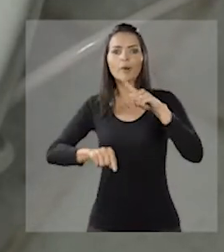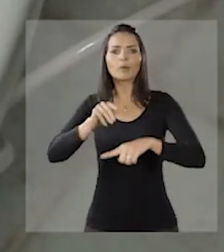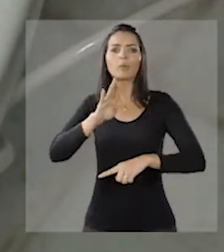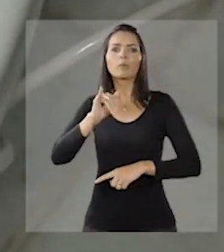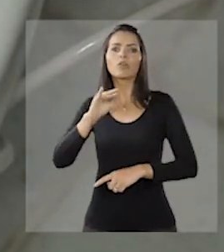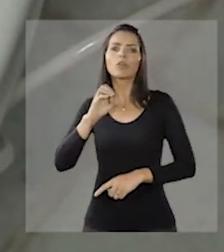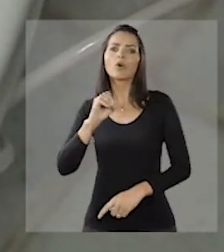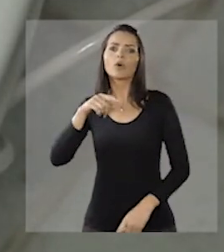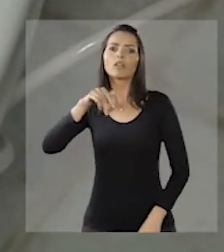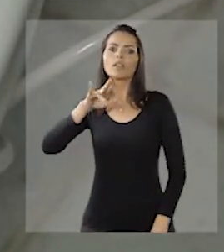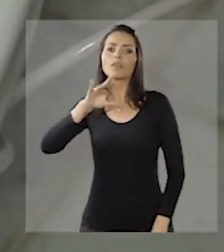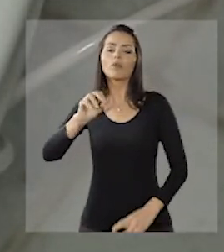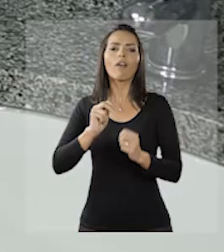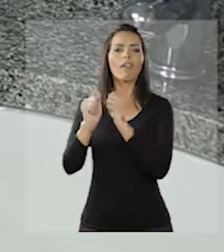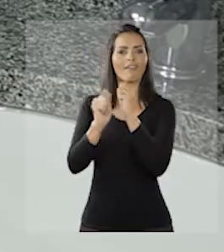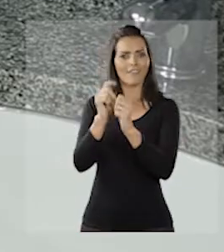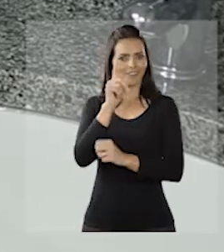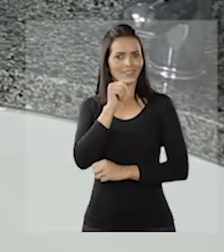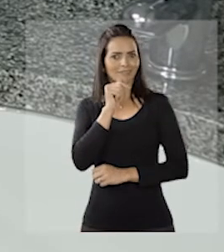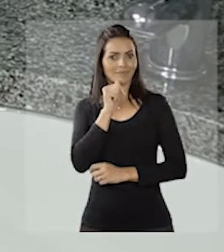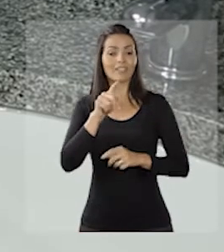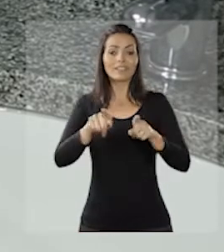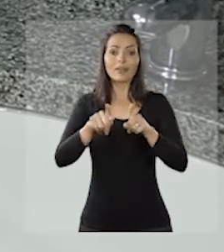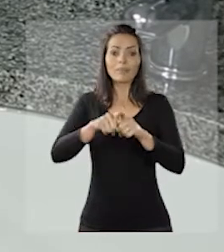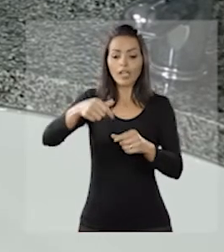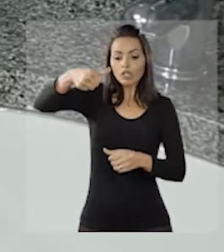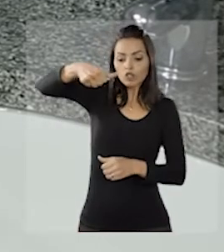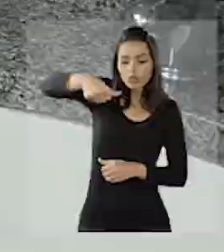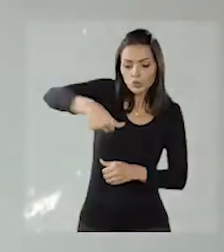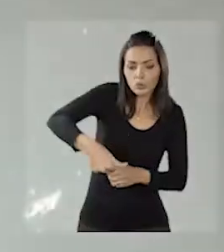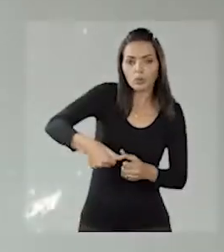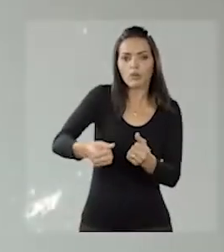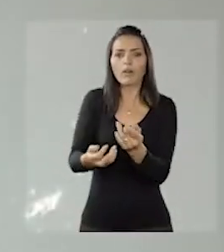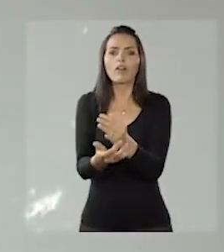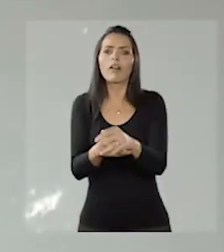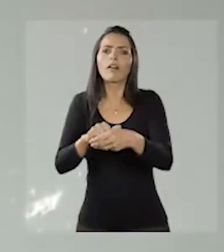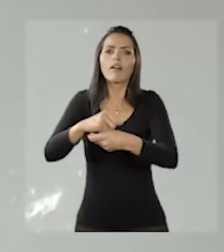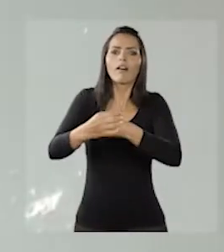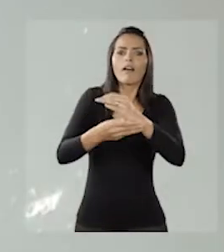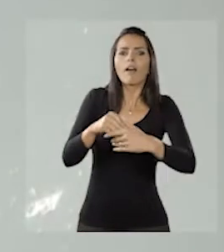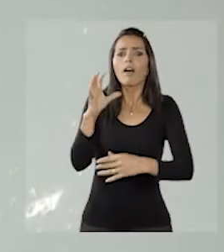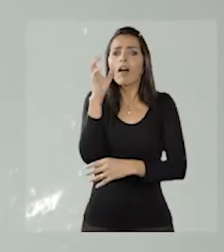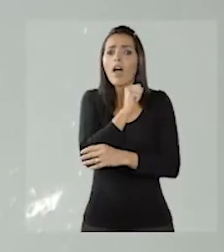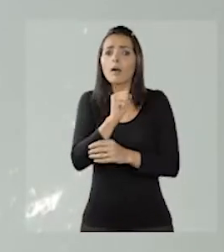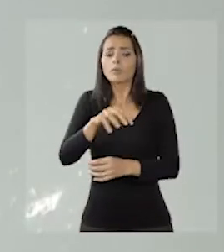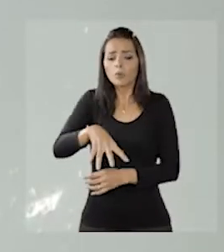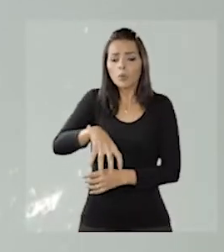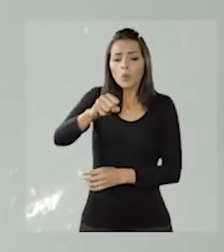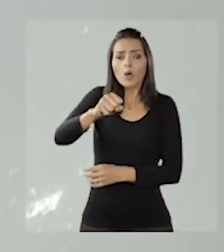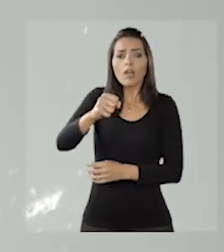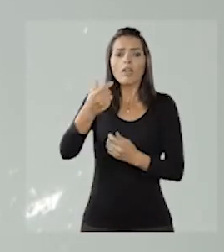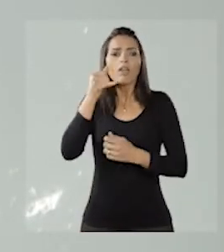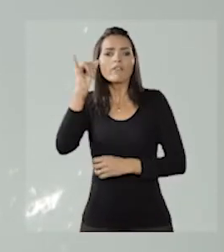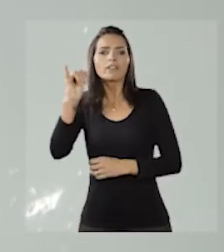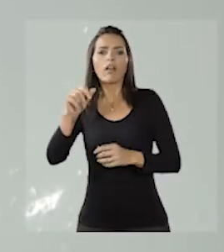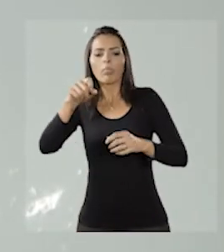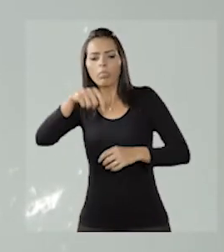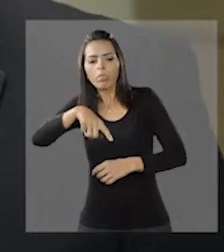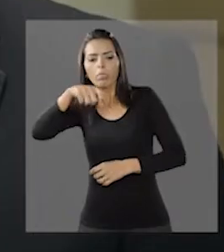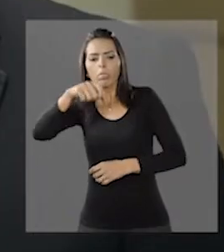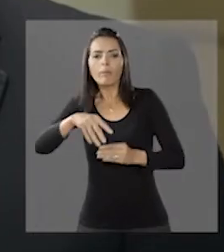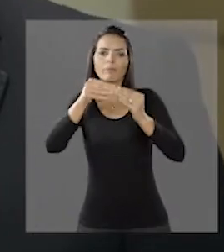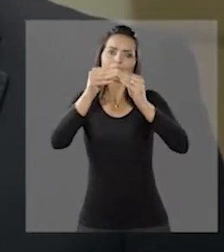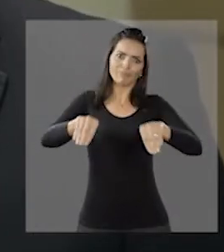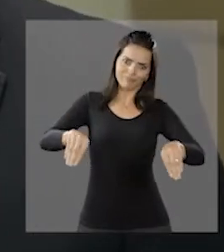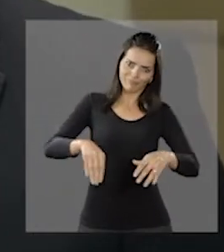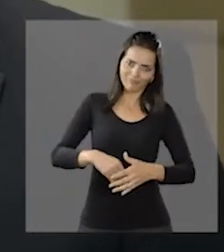bioquímico, poupando o uso da água. E as torneiras push dosam a quantidade de água, evitando vazamentos e desperdício.